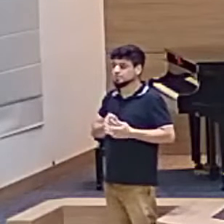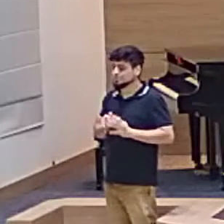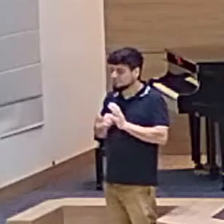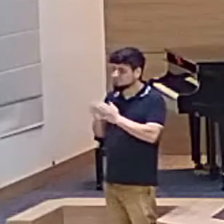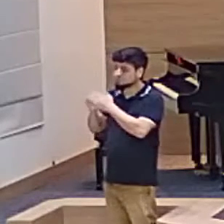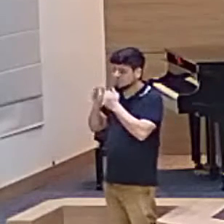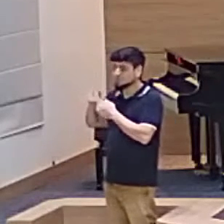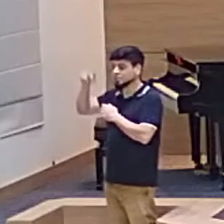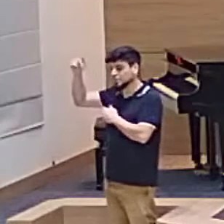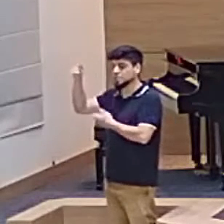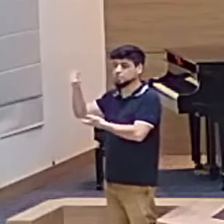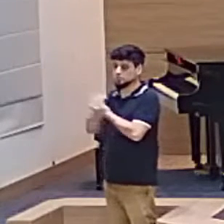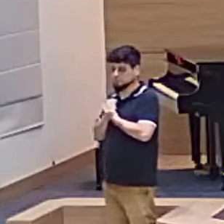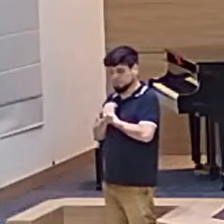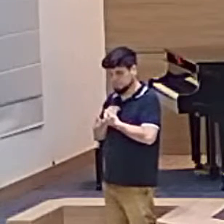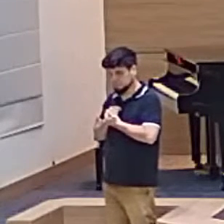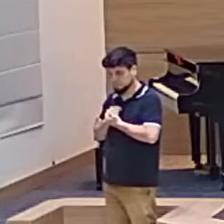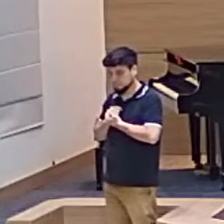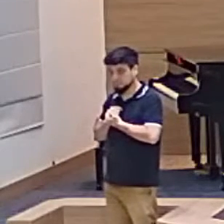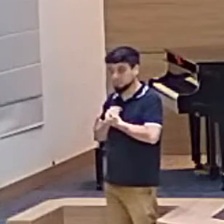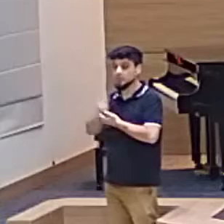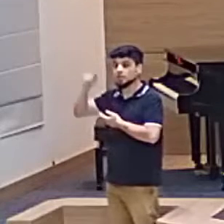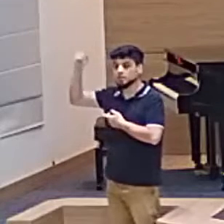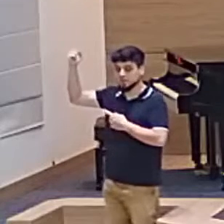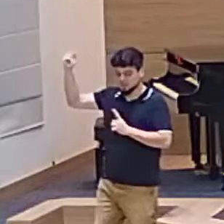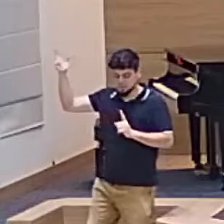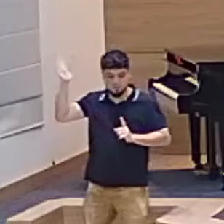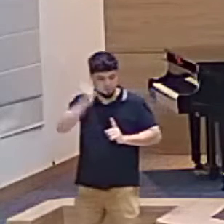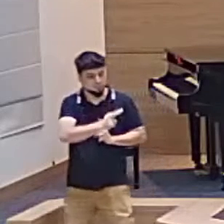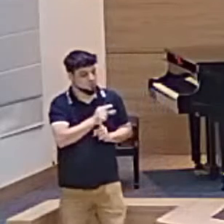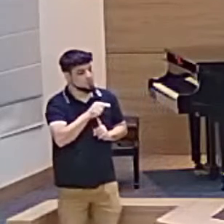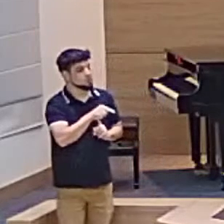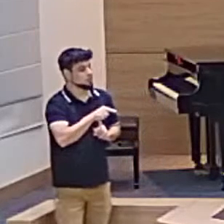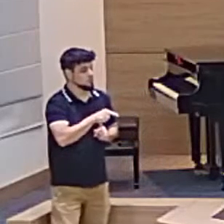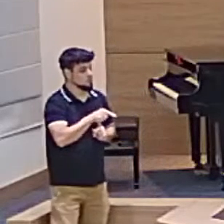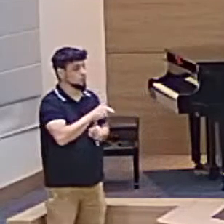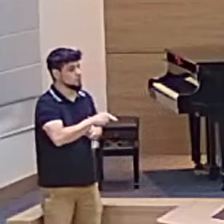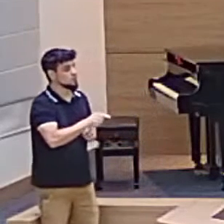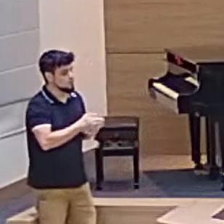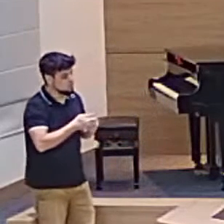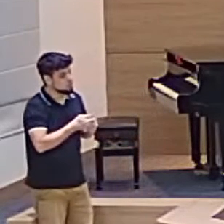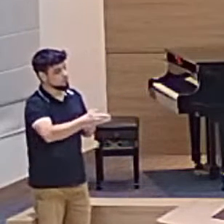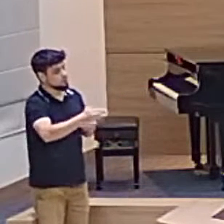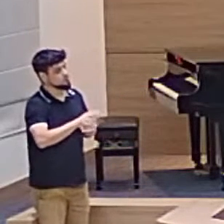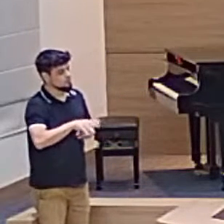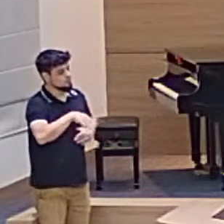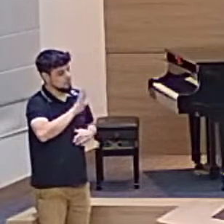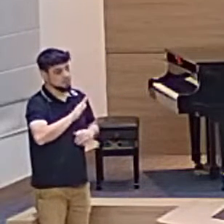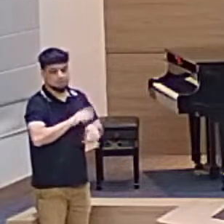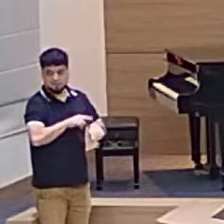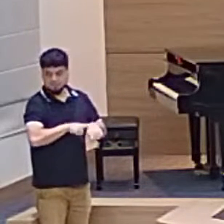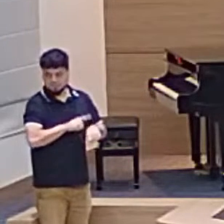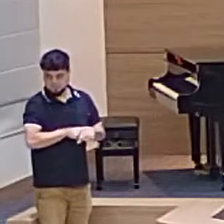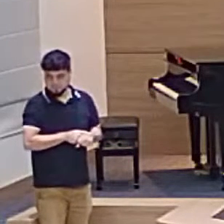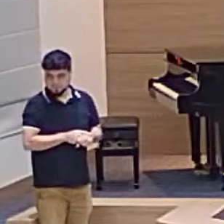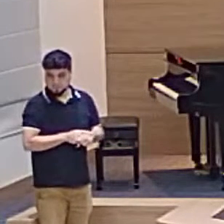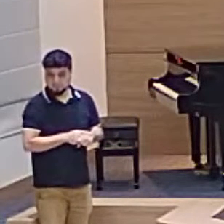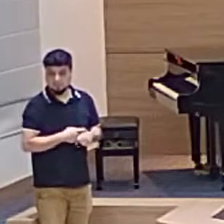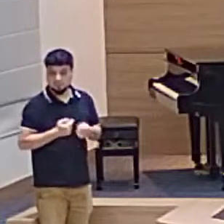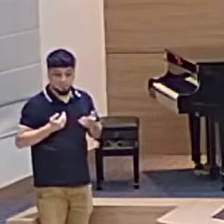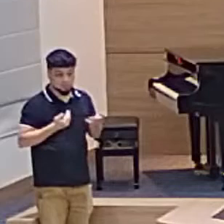seguinte eu vou prorrogado então a sua vida e ele ele ele prorroga o senhor ro prorroga a Ezequias